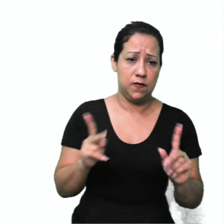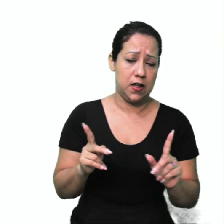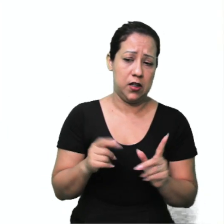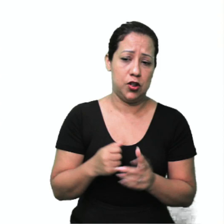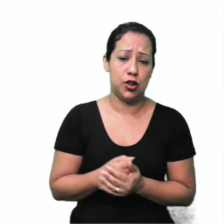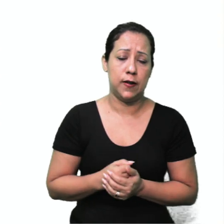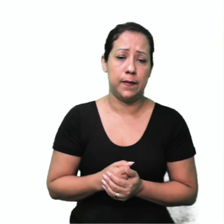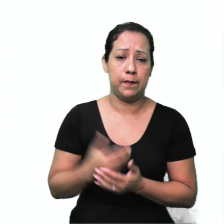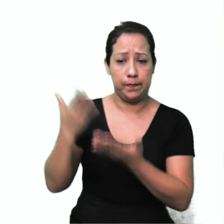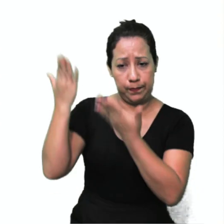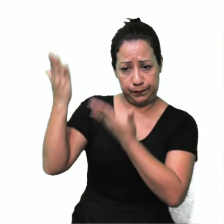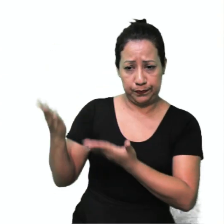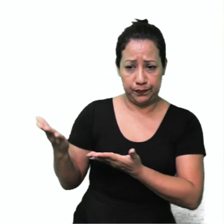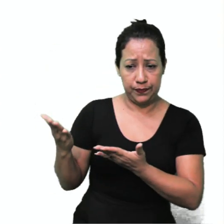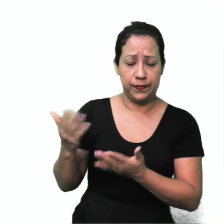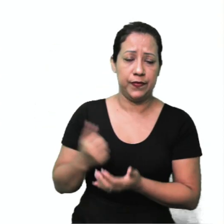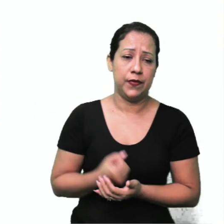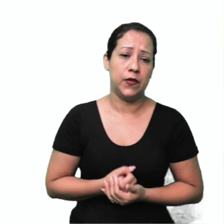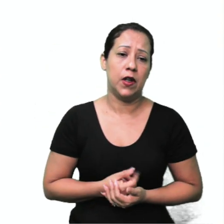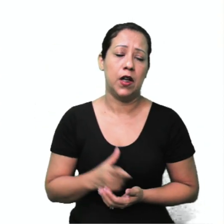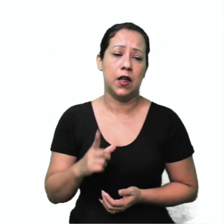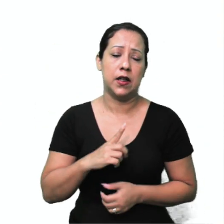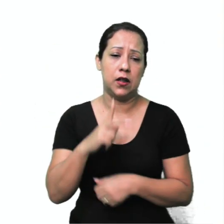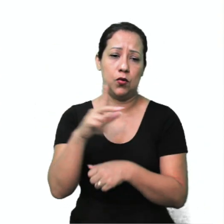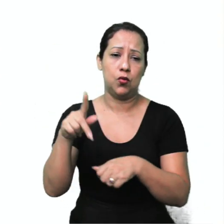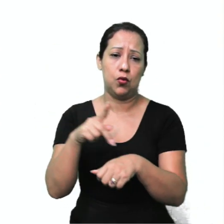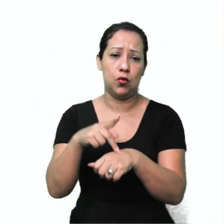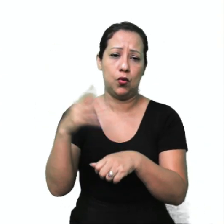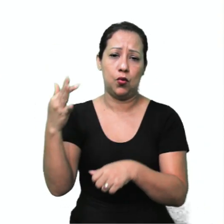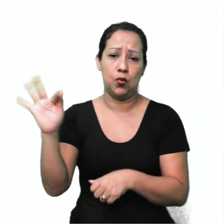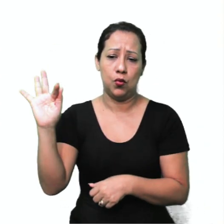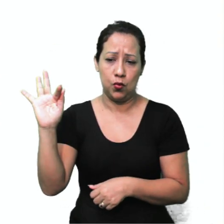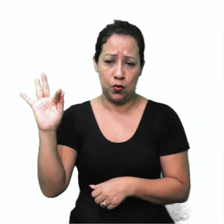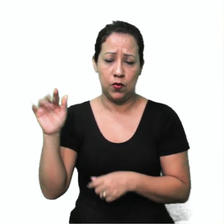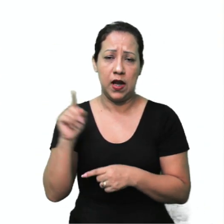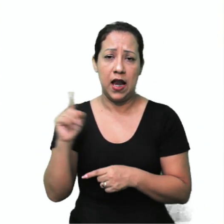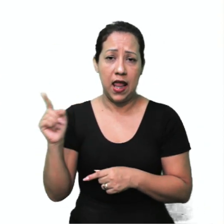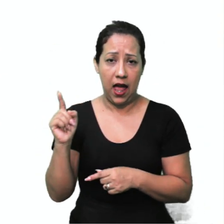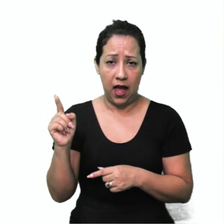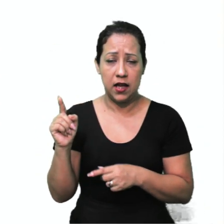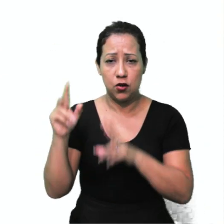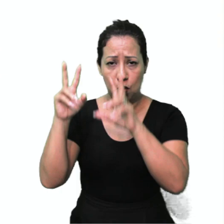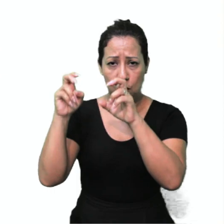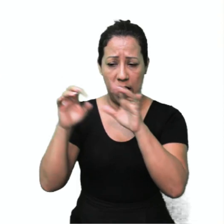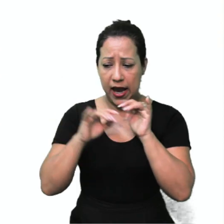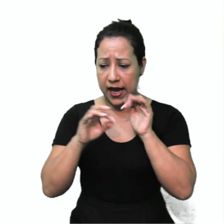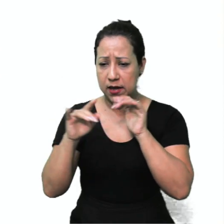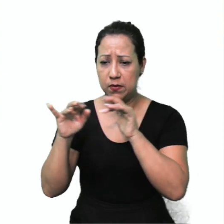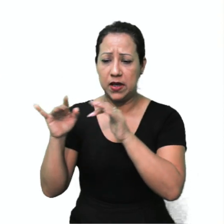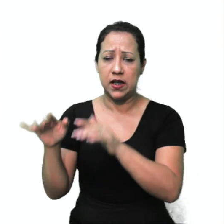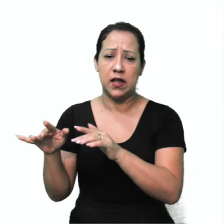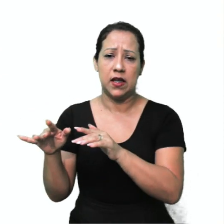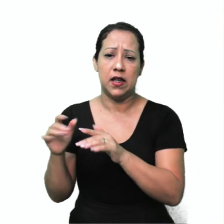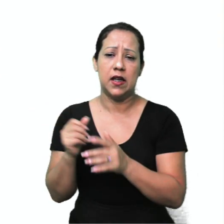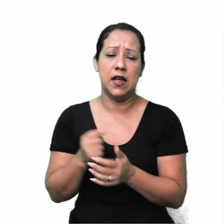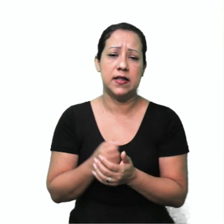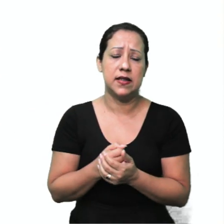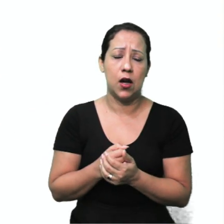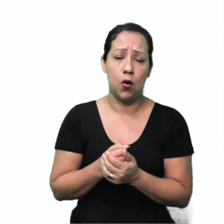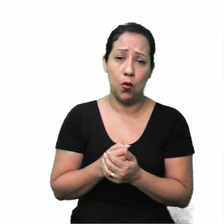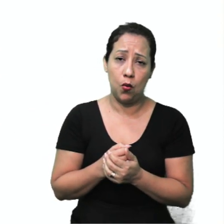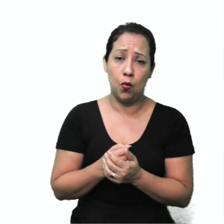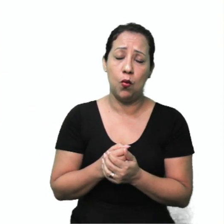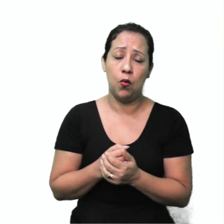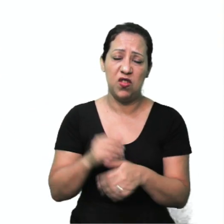E aí nós temos dois textos que dizem: na França a questão da imigração sempre foi relevante. Esse país tem uma localização central